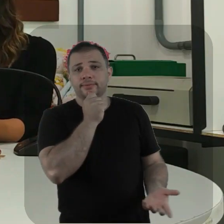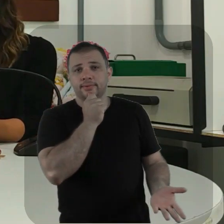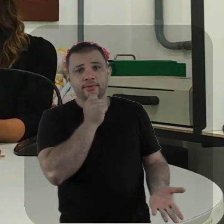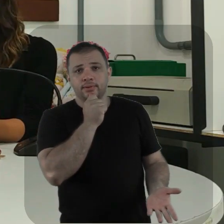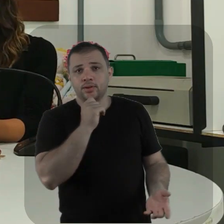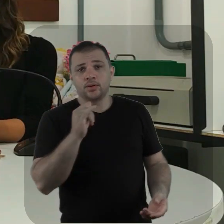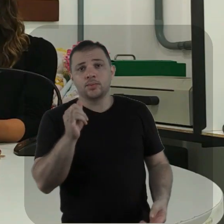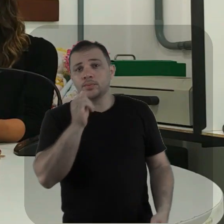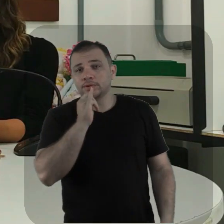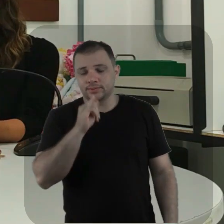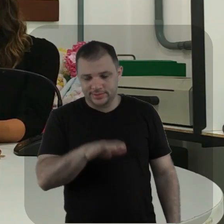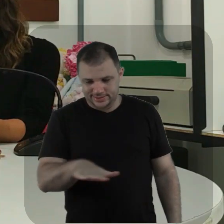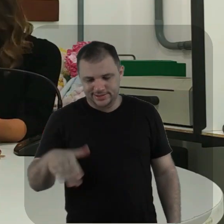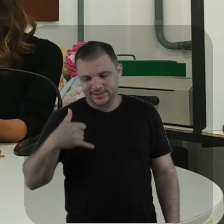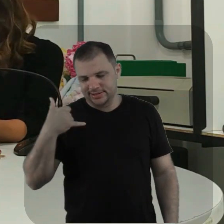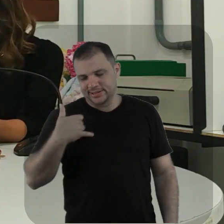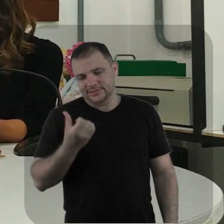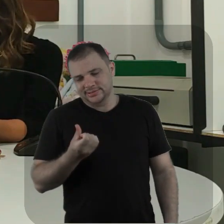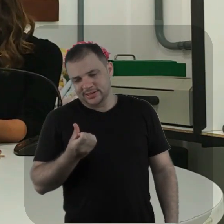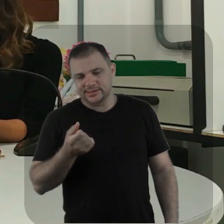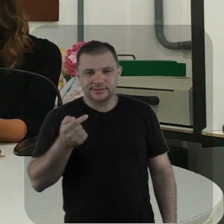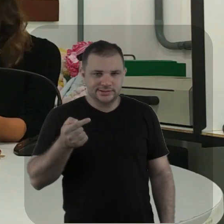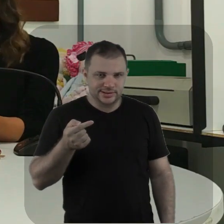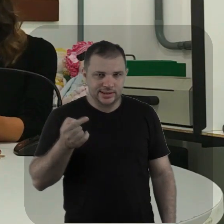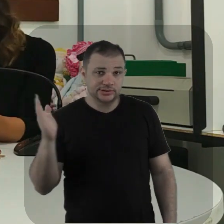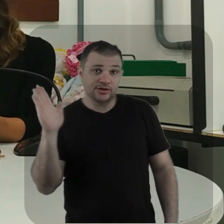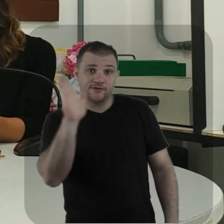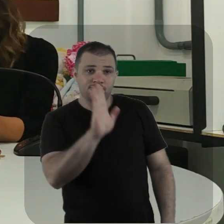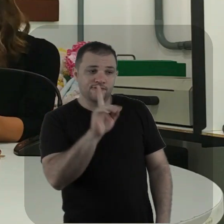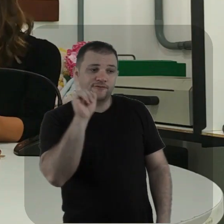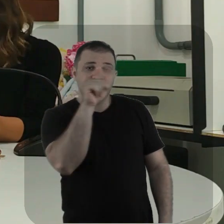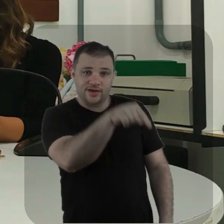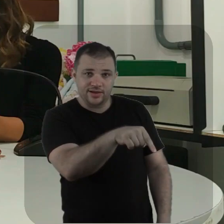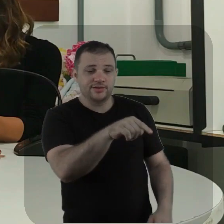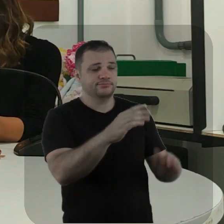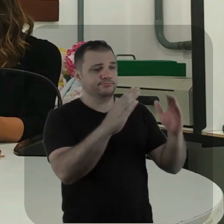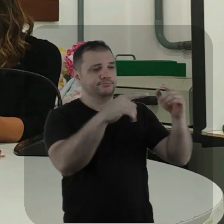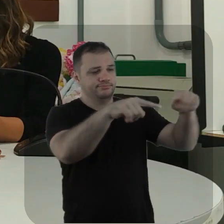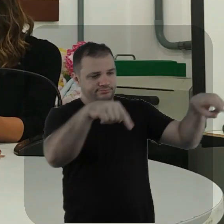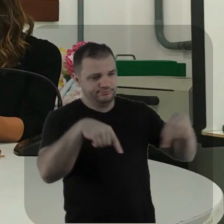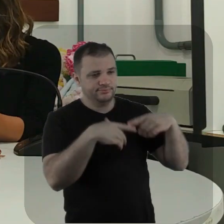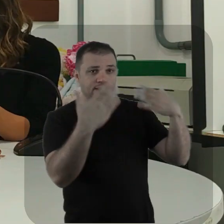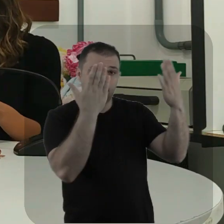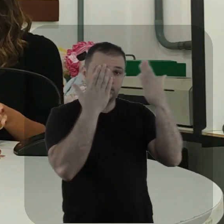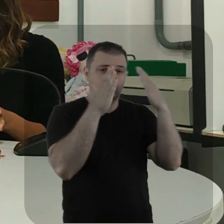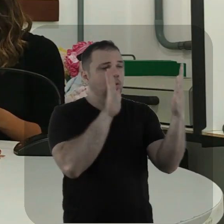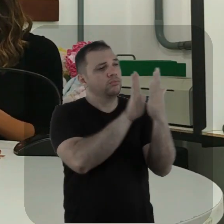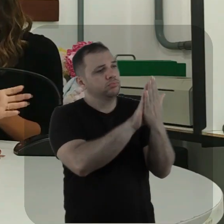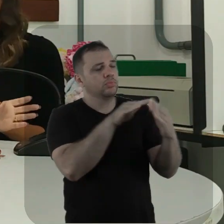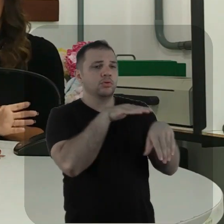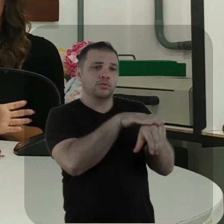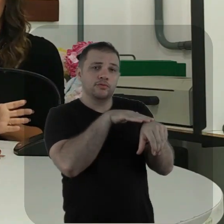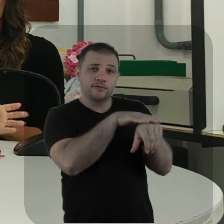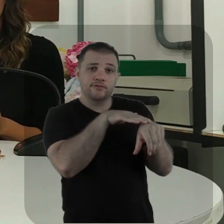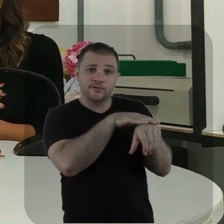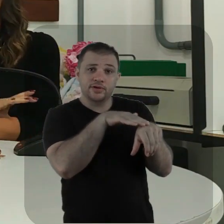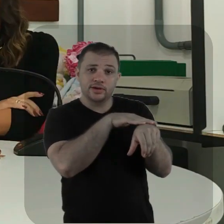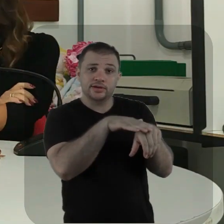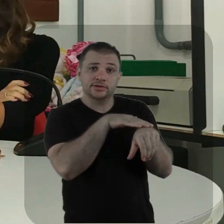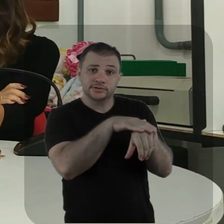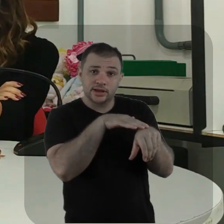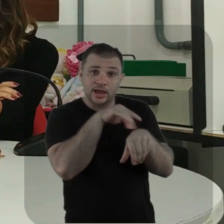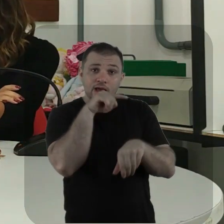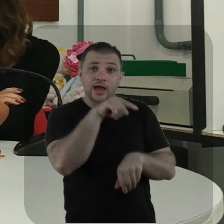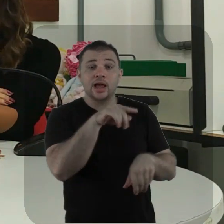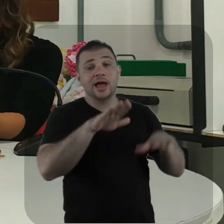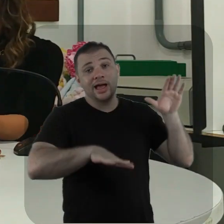7 anos está no consultório de psicologia, é benéfico? Claro que é benéfico, mas às vezes o sintoma não aparece com o psicólogo, porque ali no consultório é um ambiente seguro,